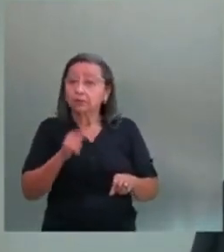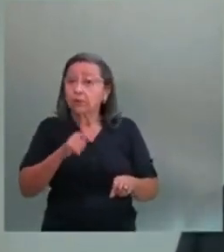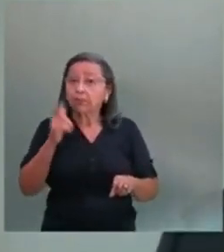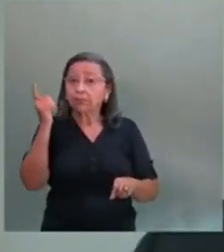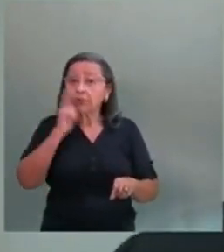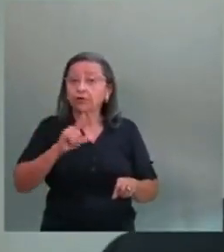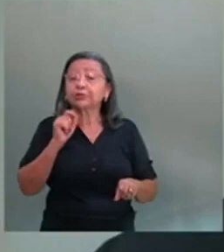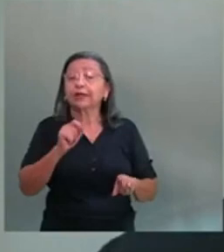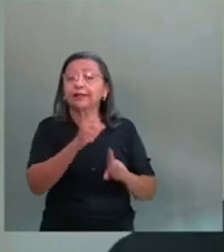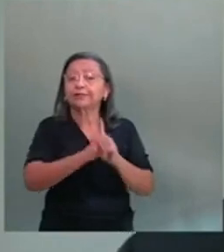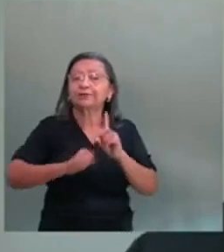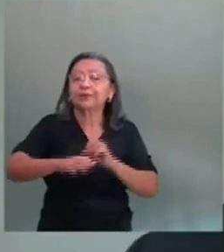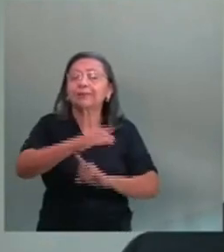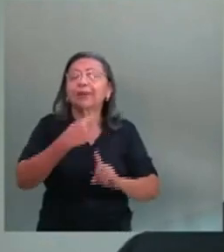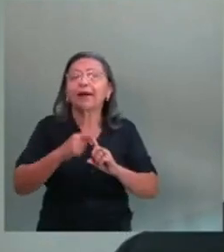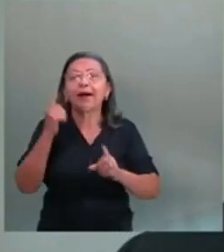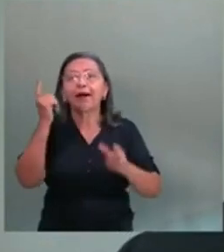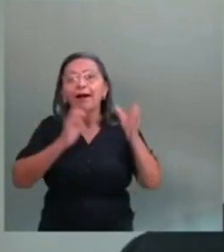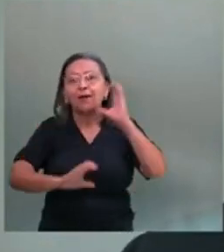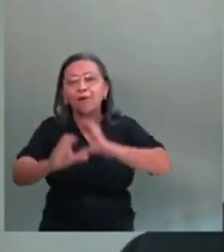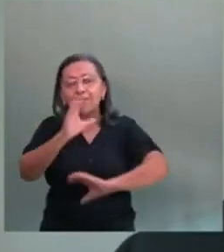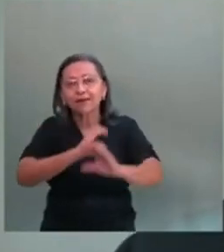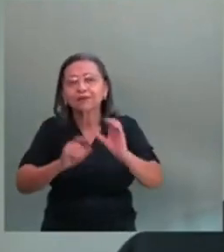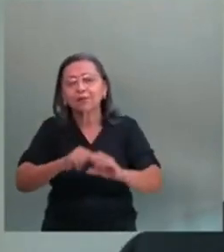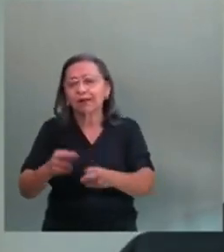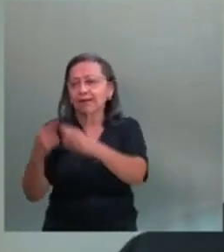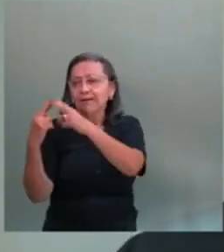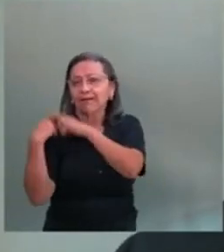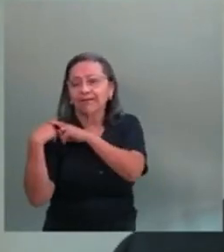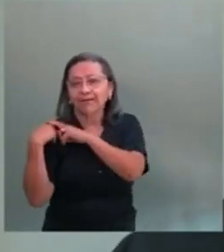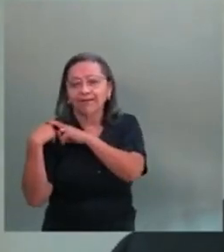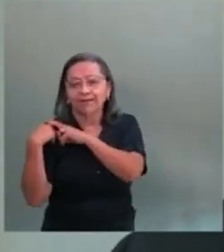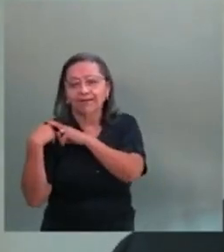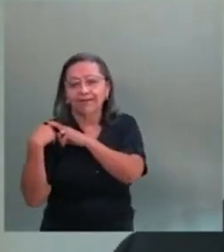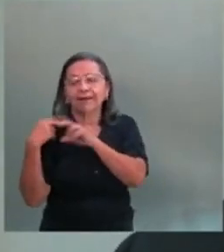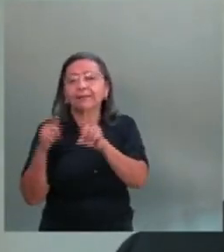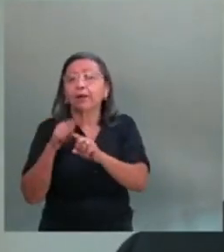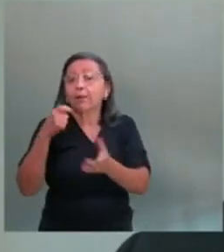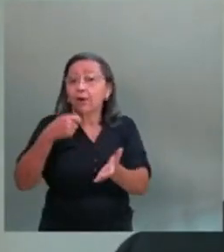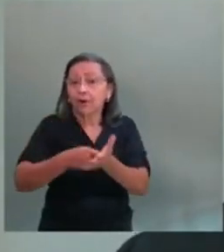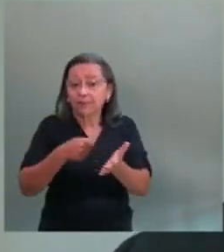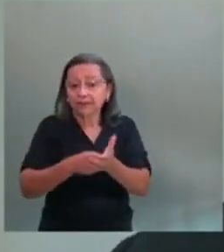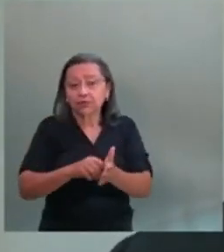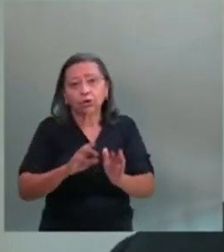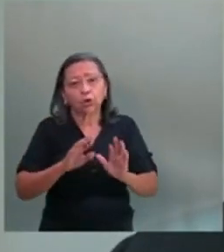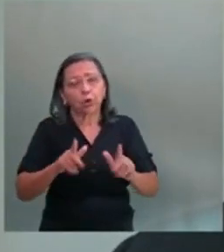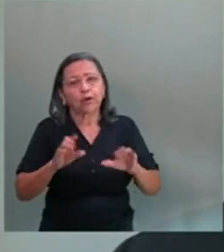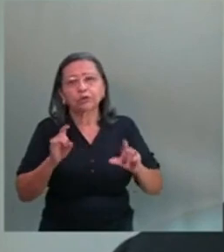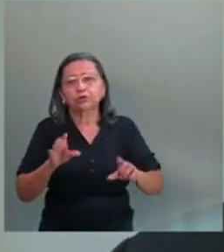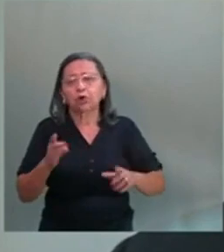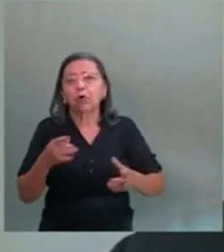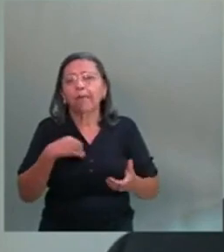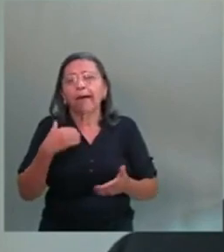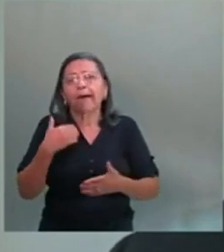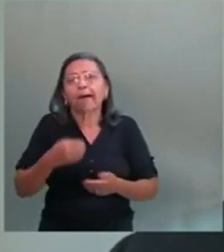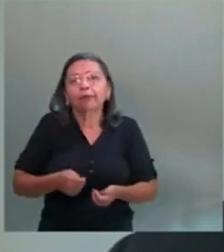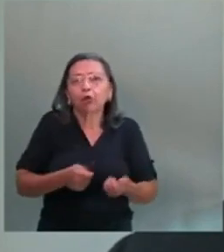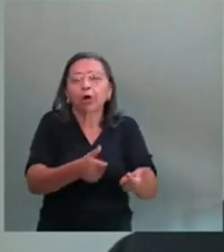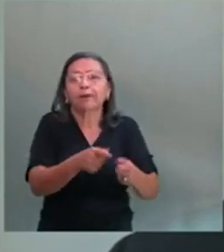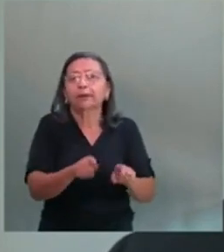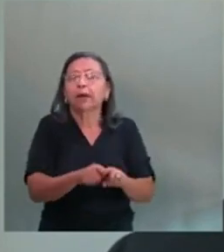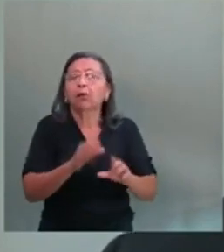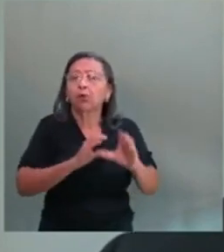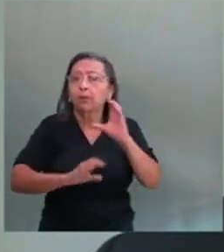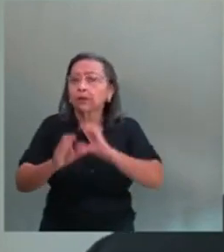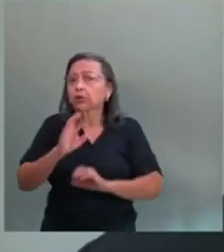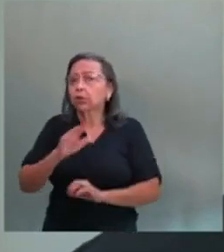da sociedade, porque a comunicação pública com a sociedade é uma responsabilidade e uma obrigação, e não apenas uma prerrogativa. Comunicação